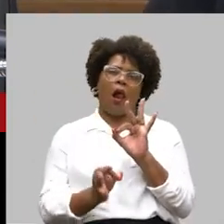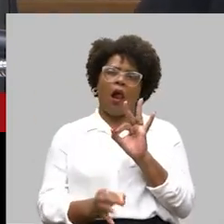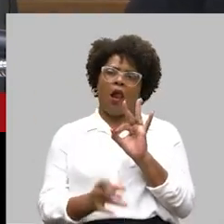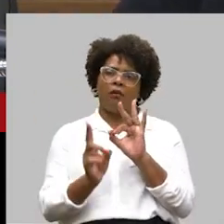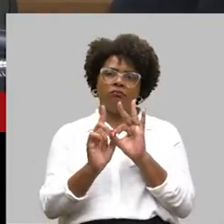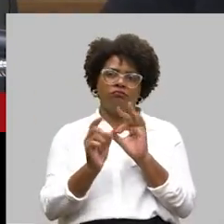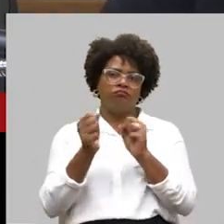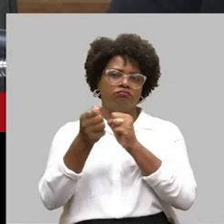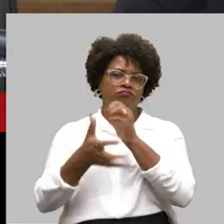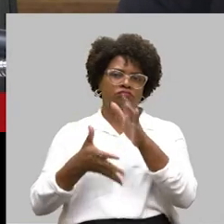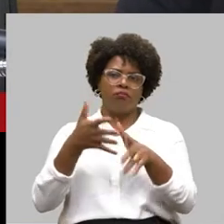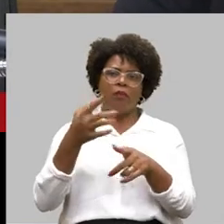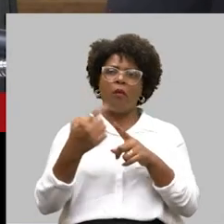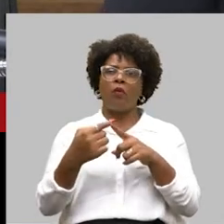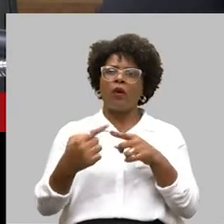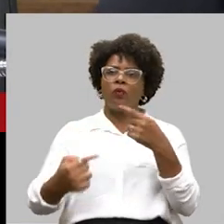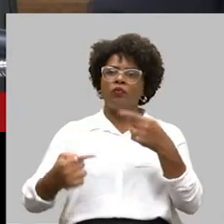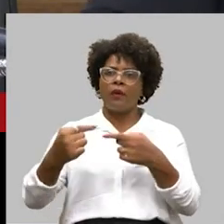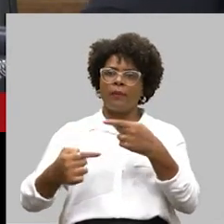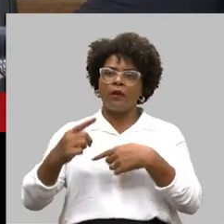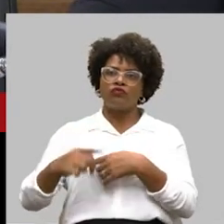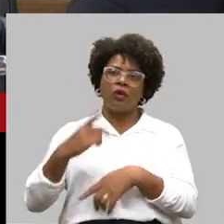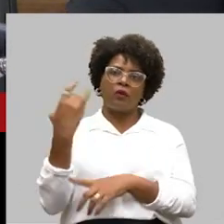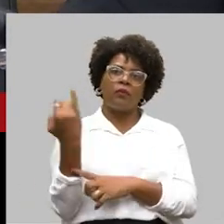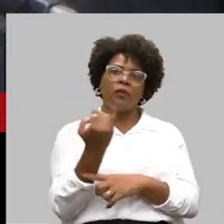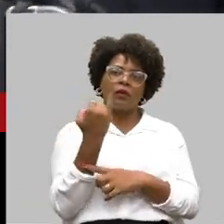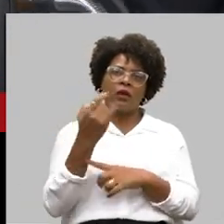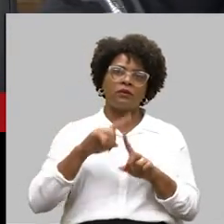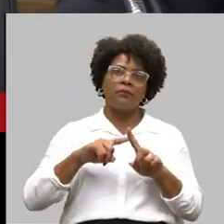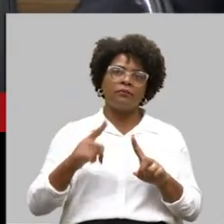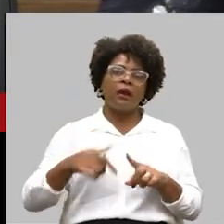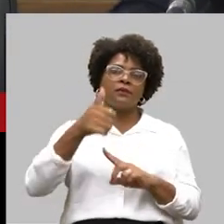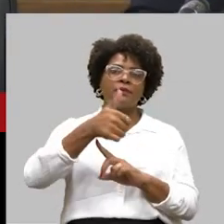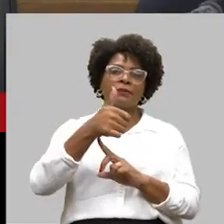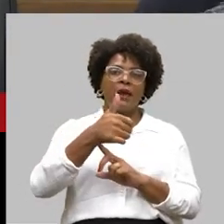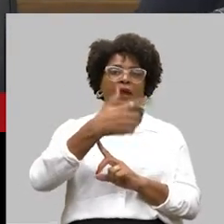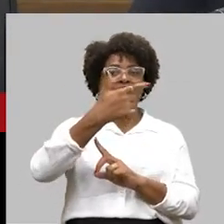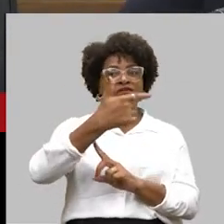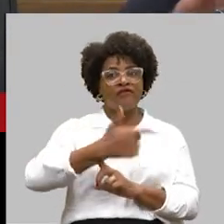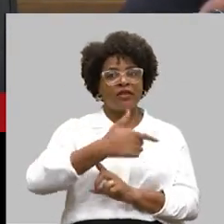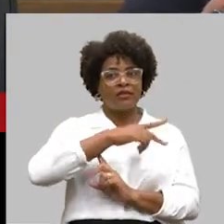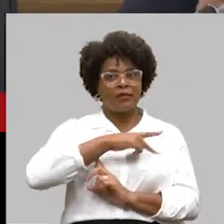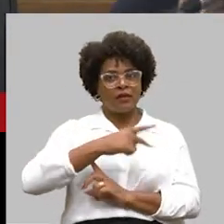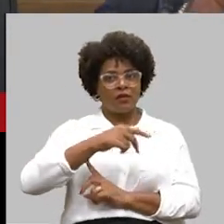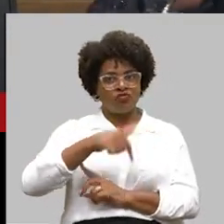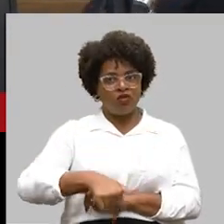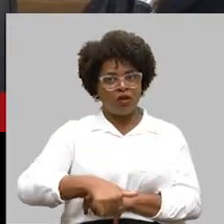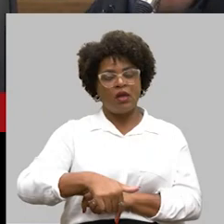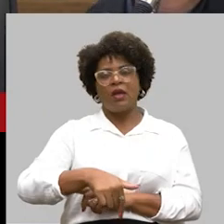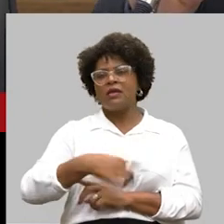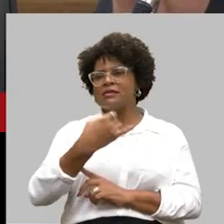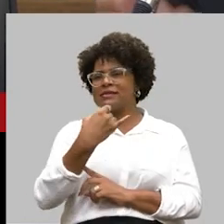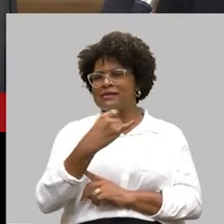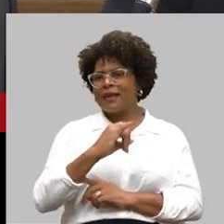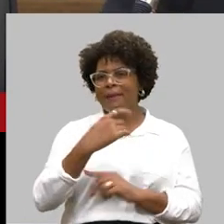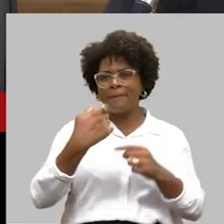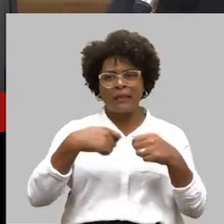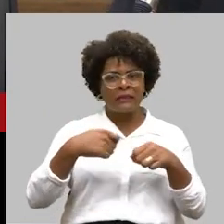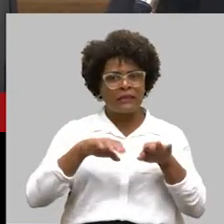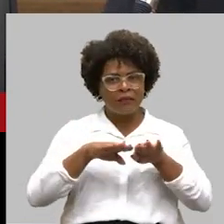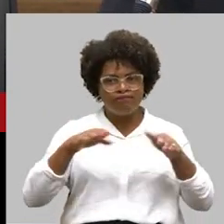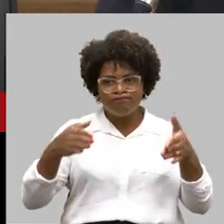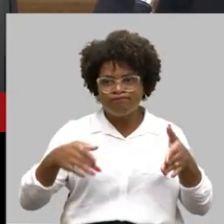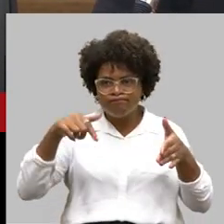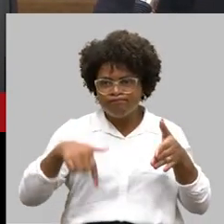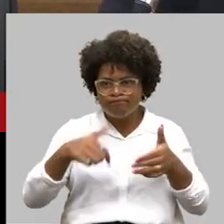importante o debate mas enquanto primeira vice-presidenta dessa casa O que depender da mesa diretora do nosso debate lá na mesa diretora nós